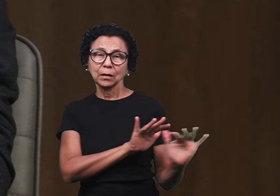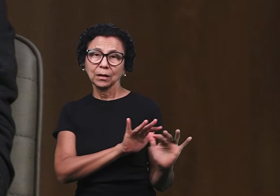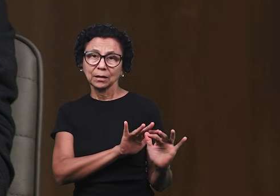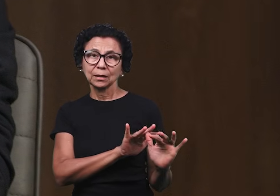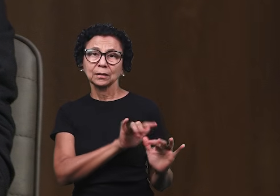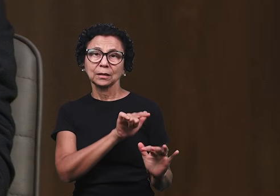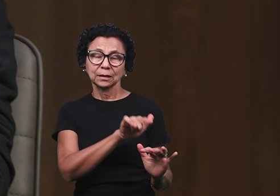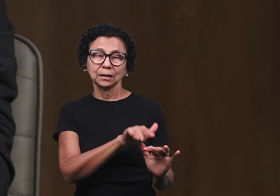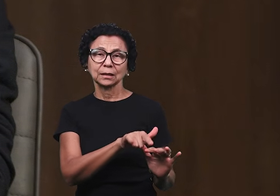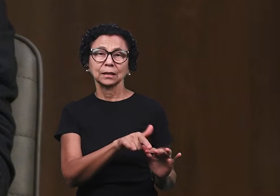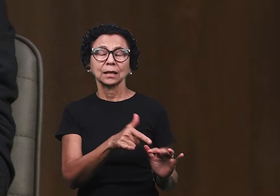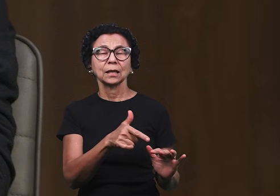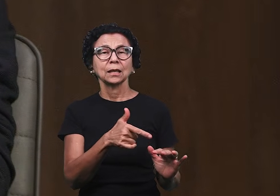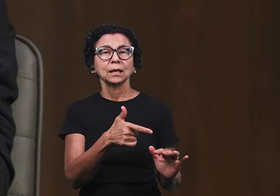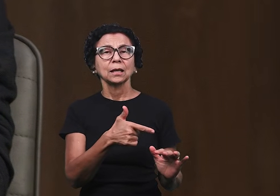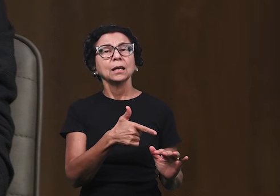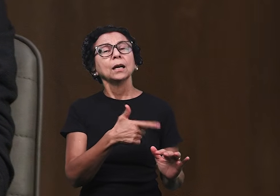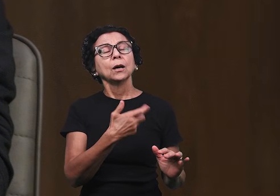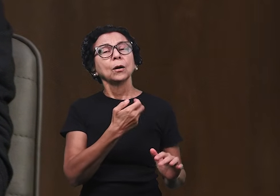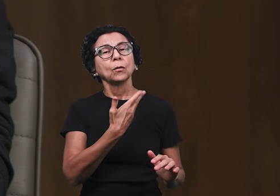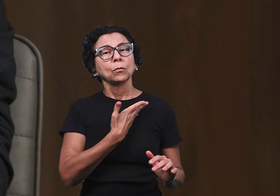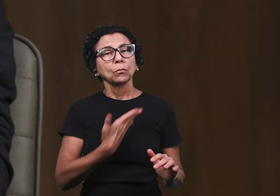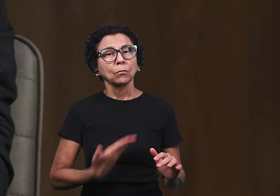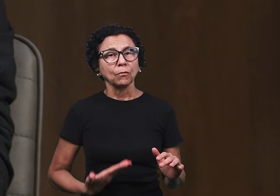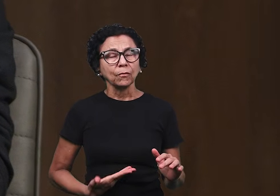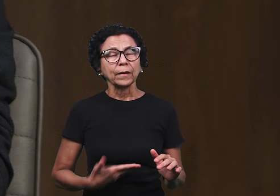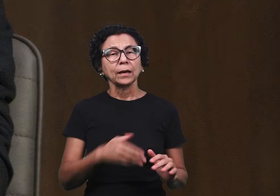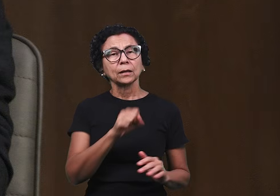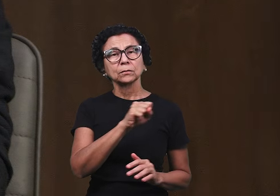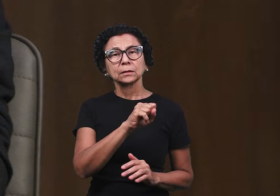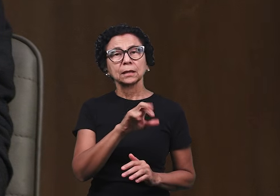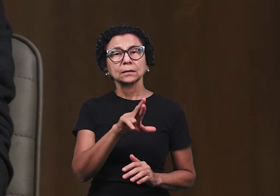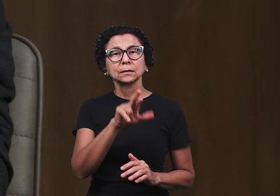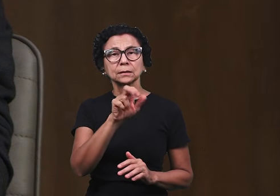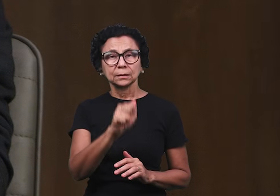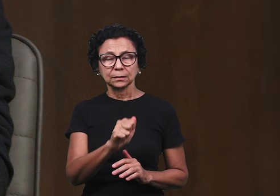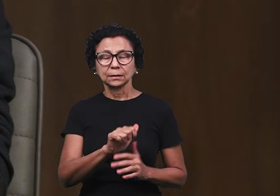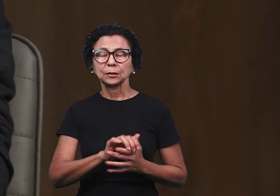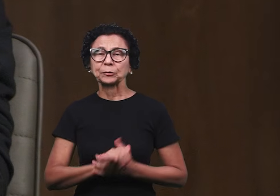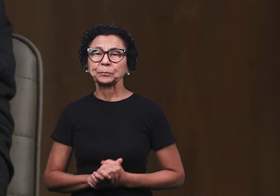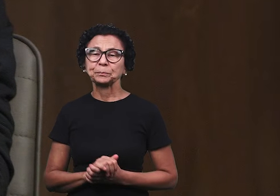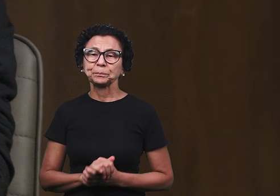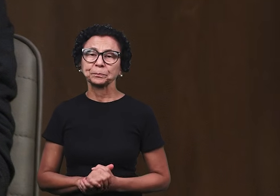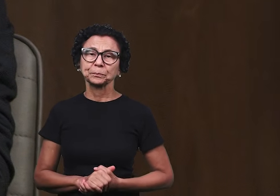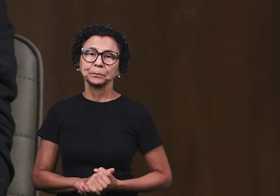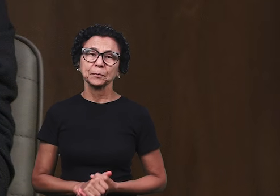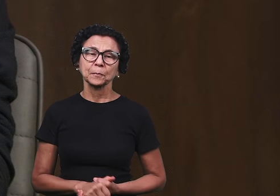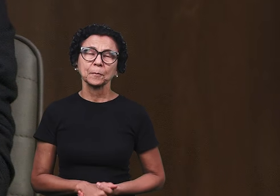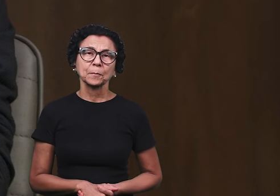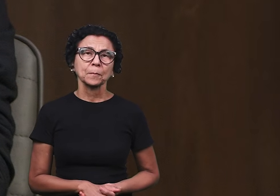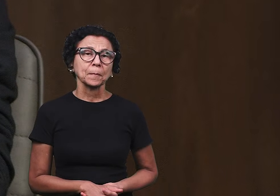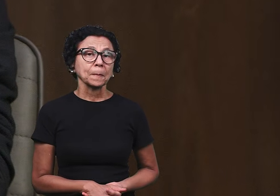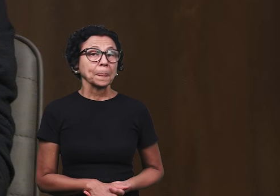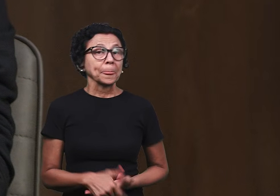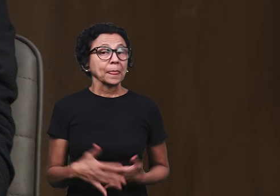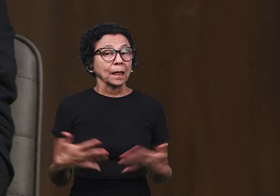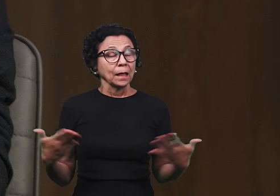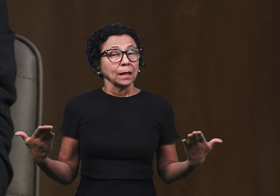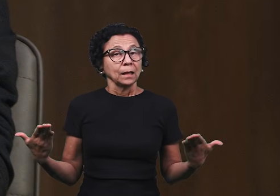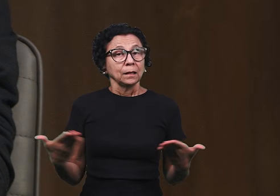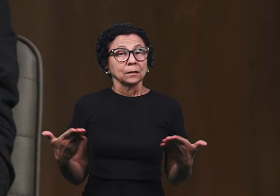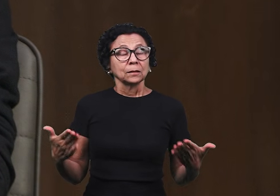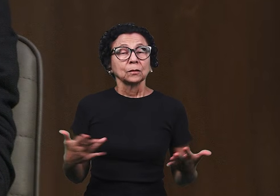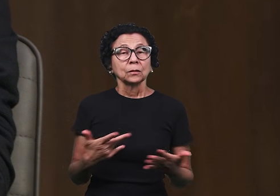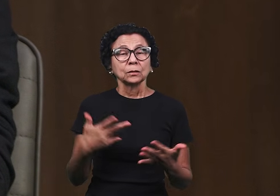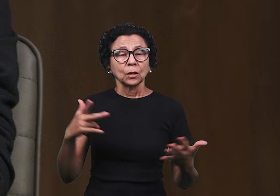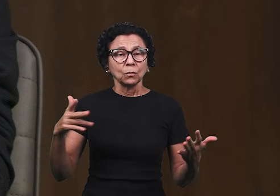da Síria, nessa região norte, no reinado norte de Israel. E essa nova realidade não